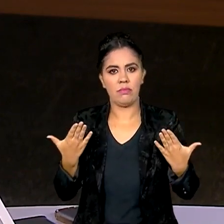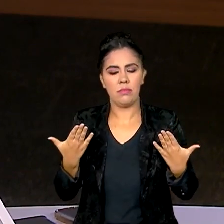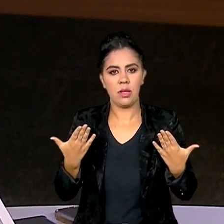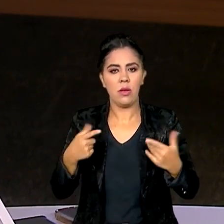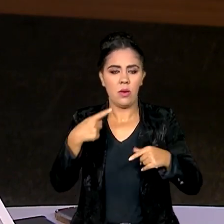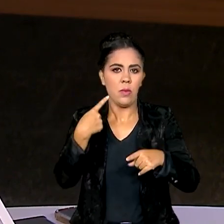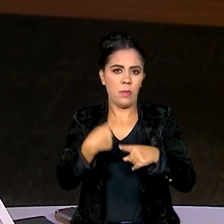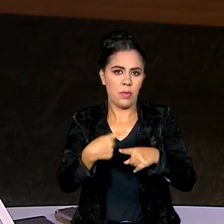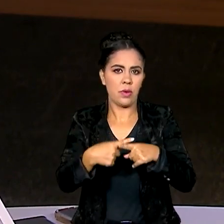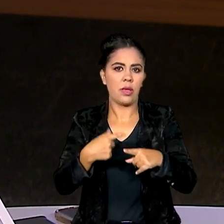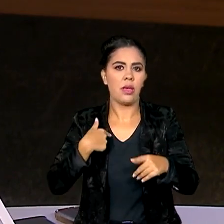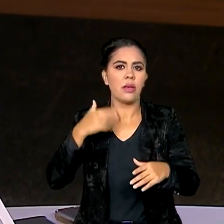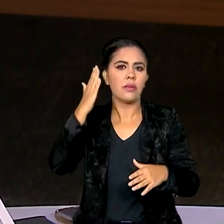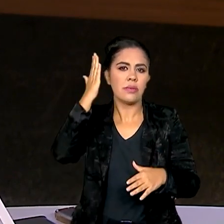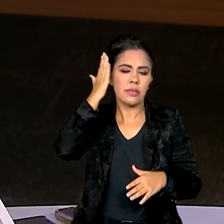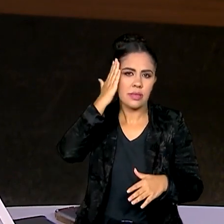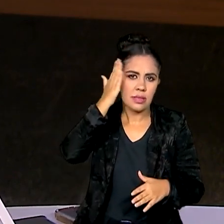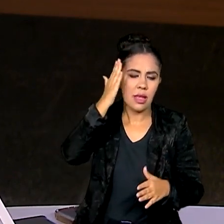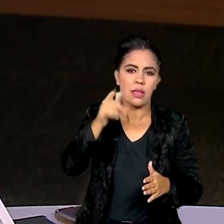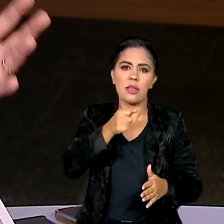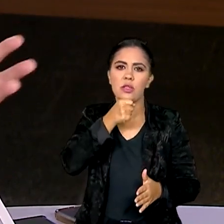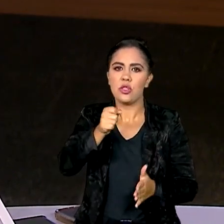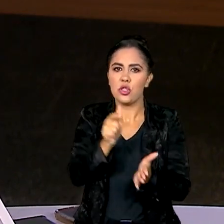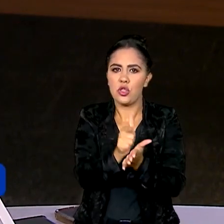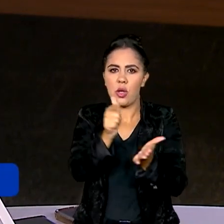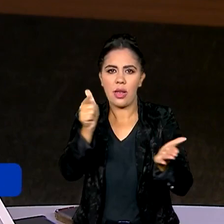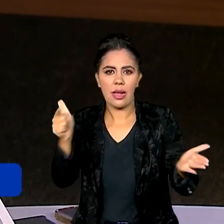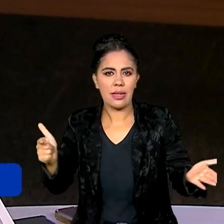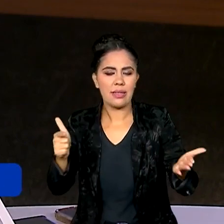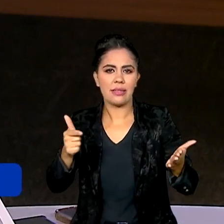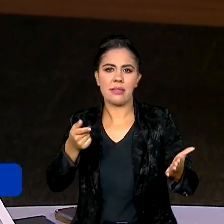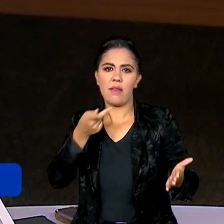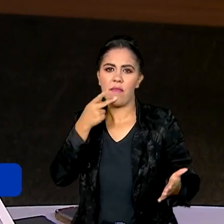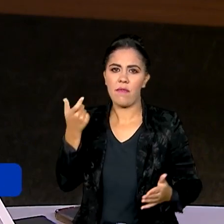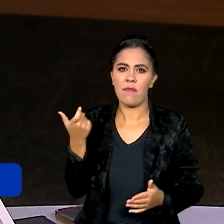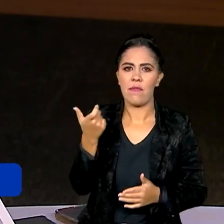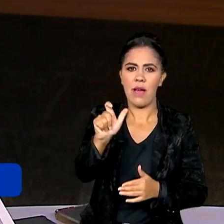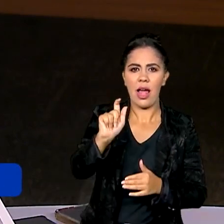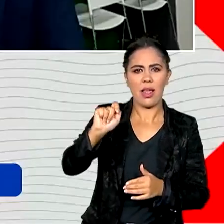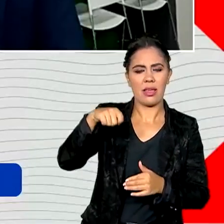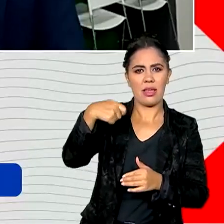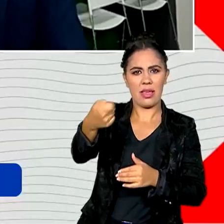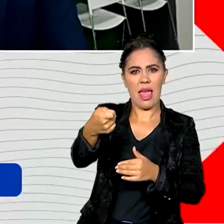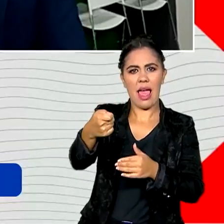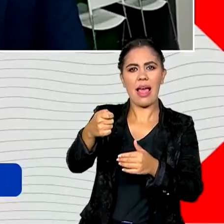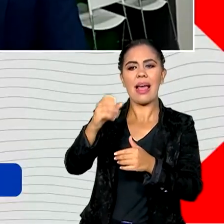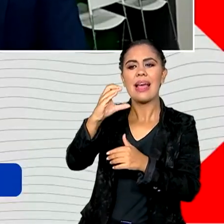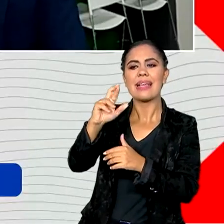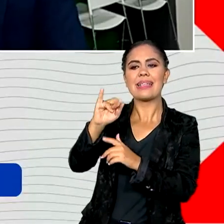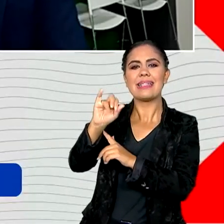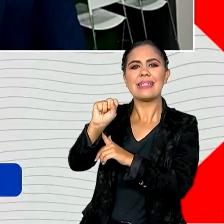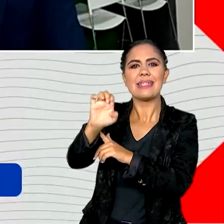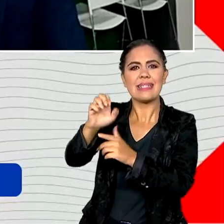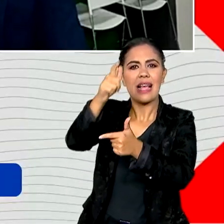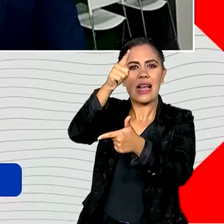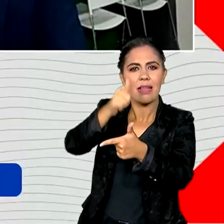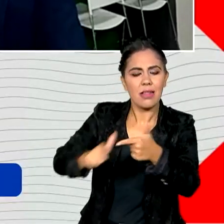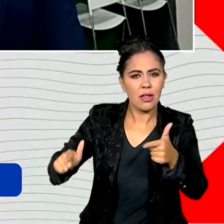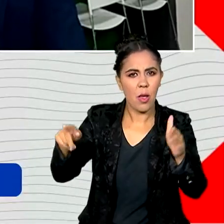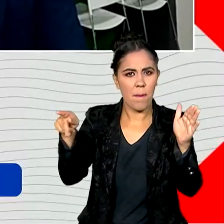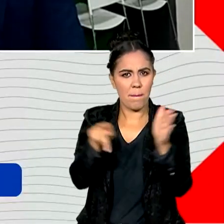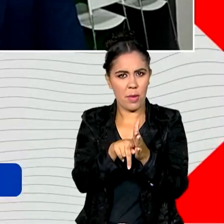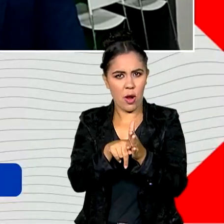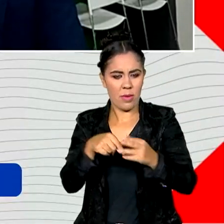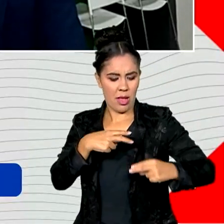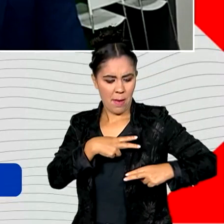que muitos veículos de imprensa, muitos jornalistas chamam de crise da Petrobras, de suposta interferência da Petrobras. Veja que